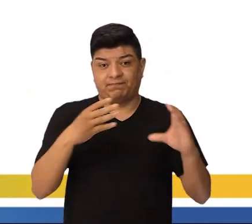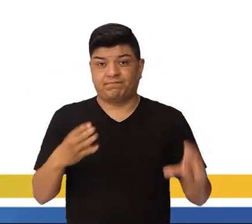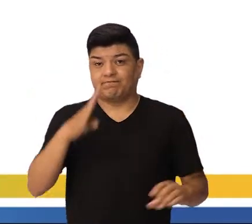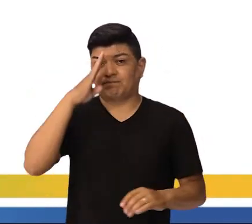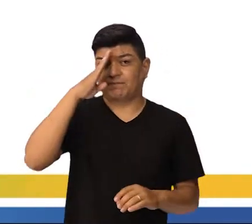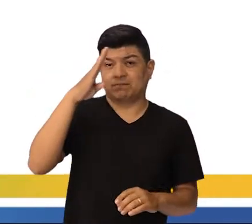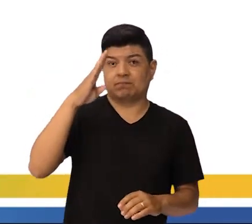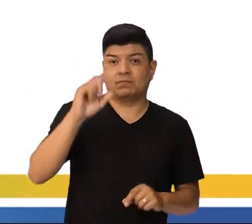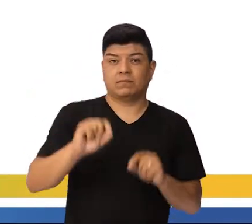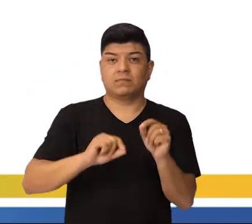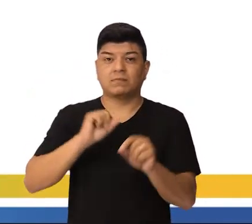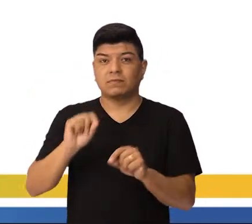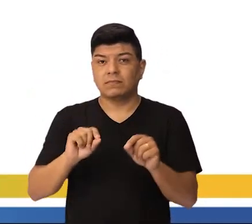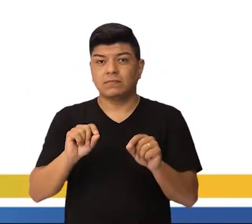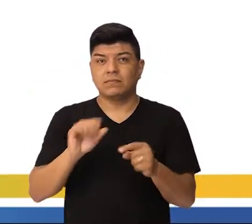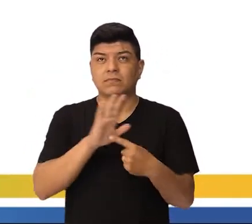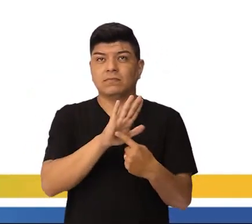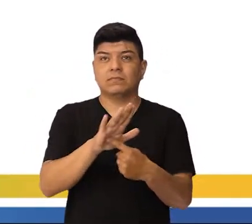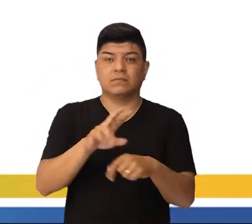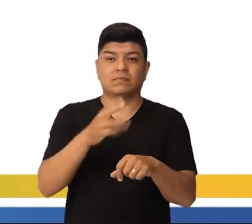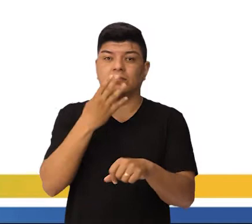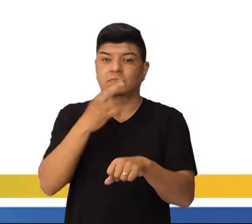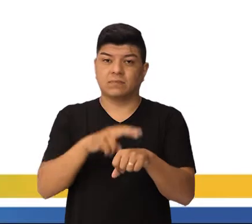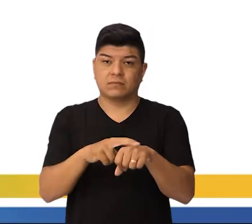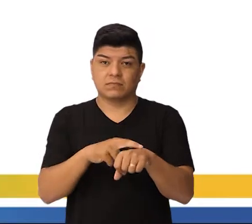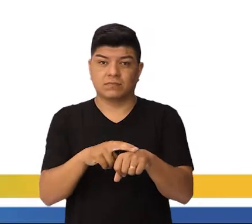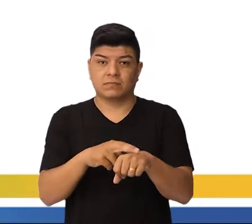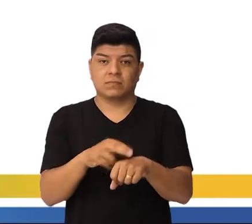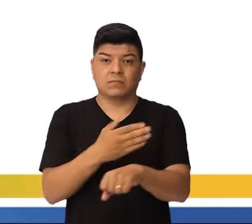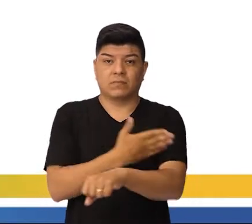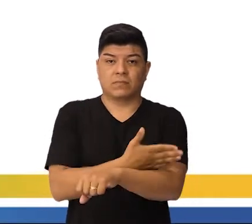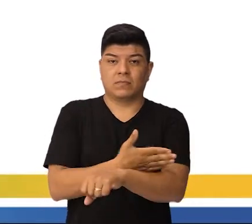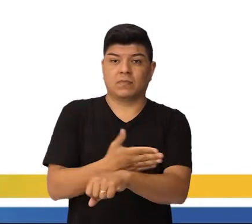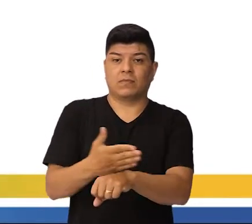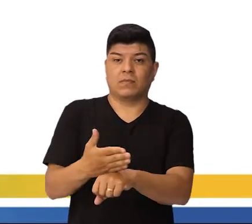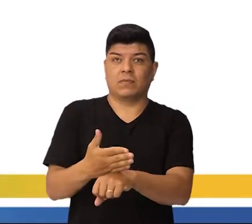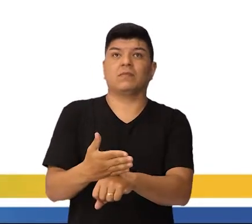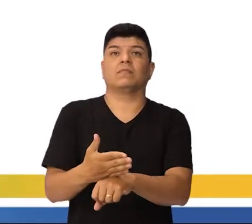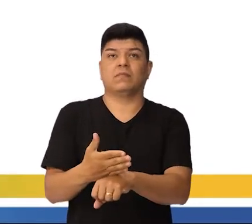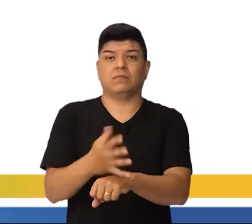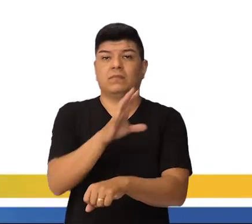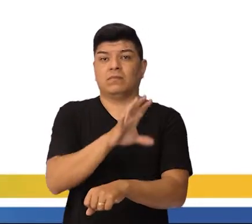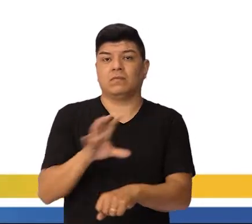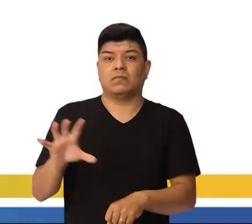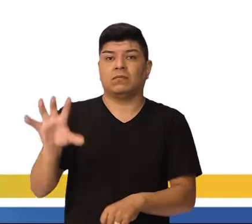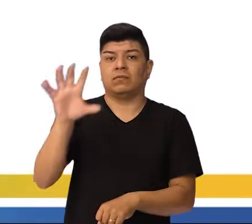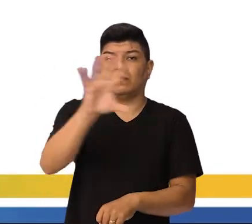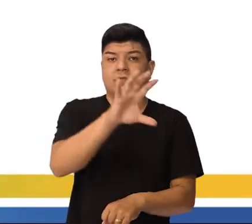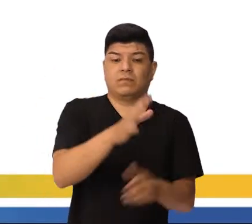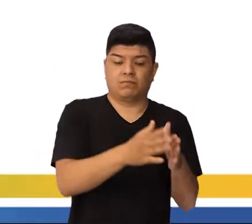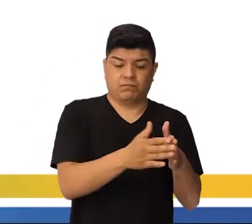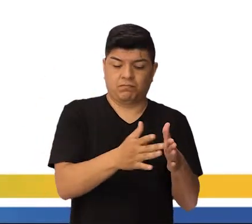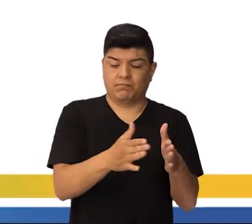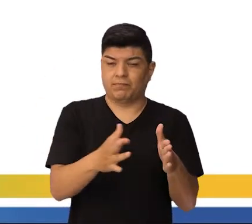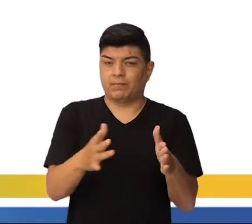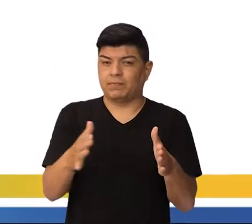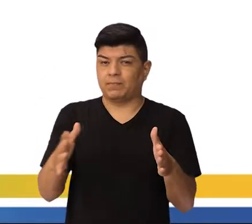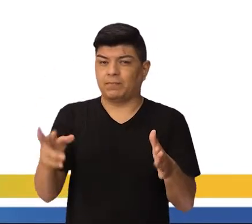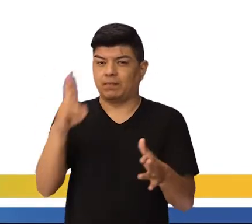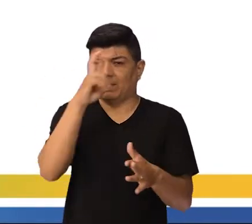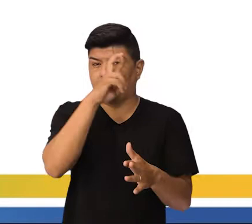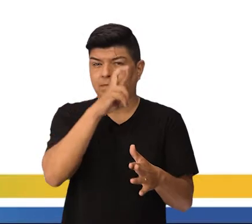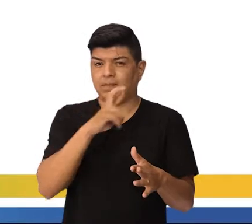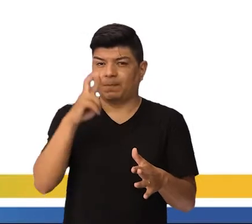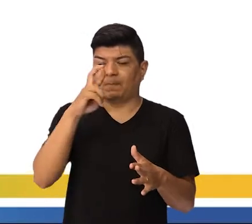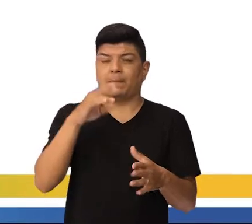principal dele, conforme a ilustração em verde, é o comportamento da atmosfera durante um período longo de